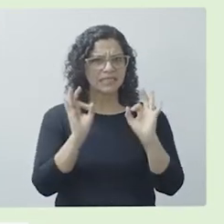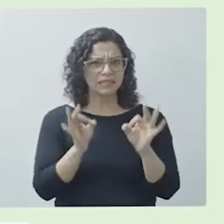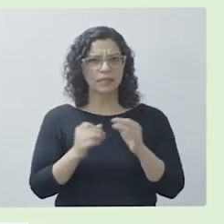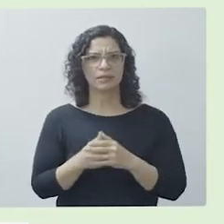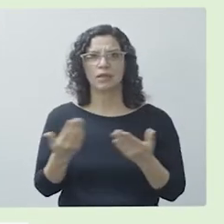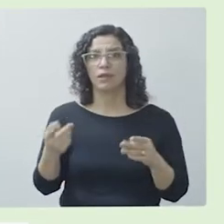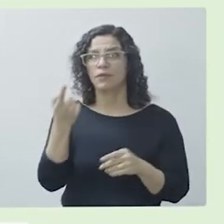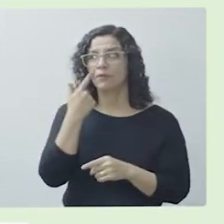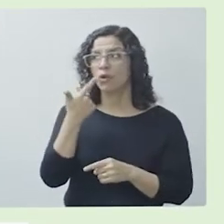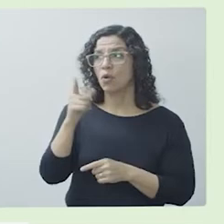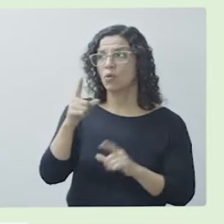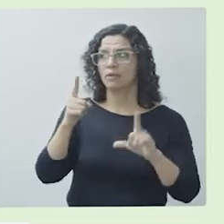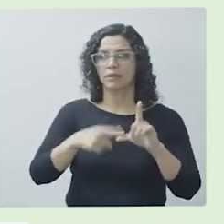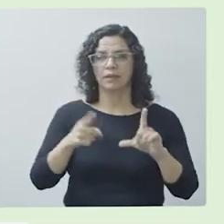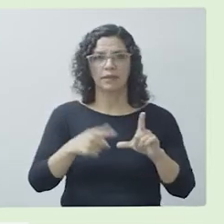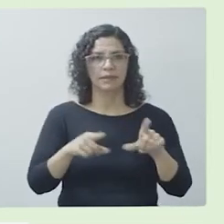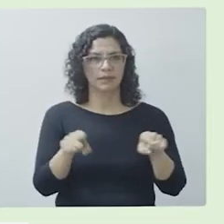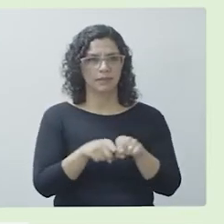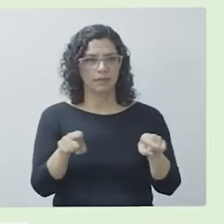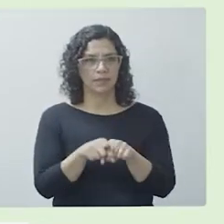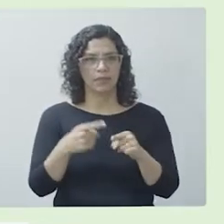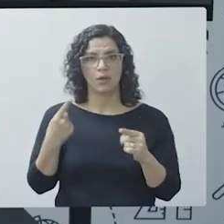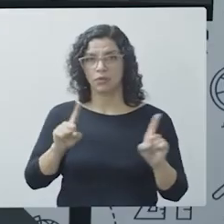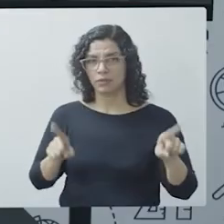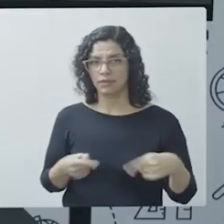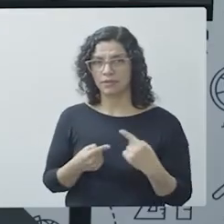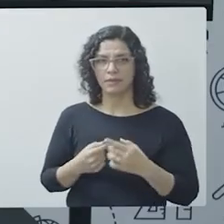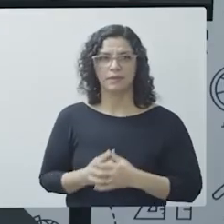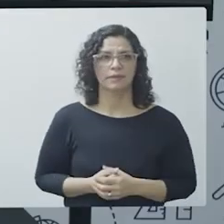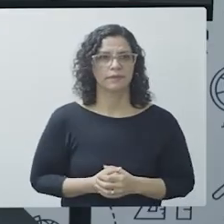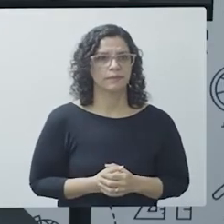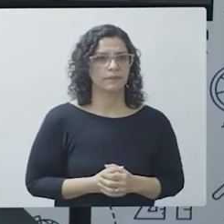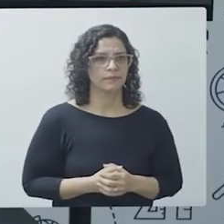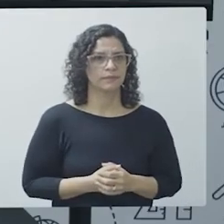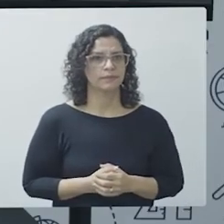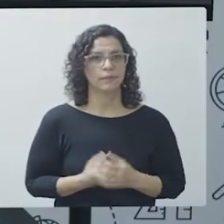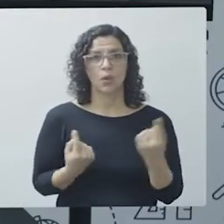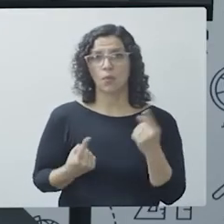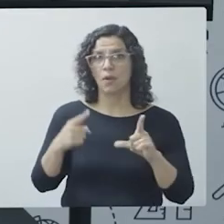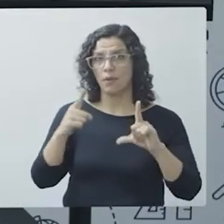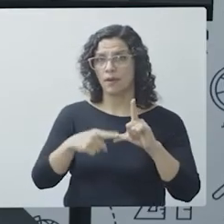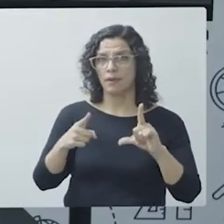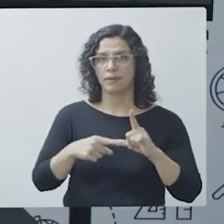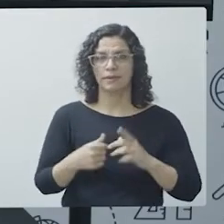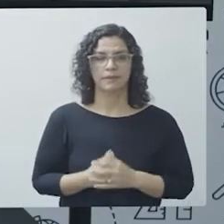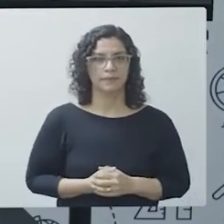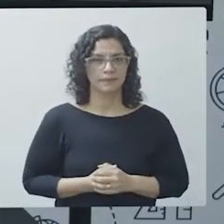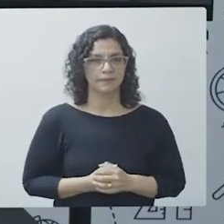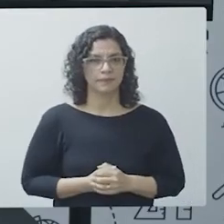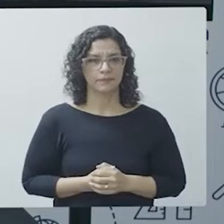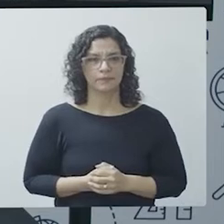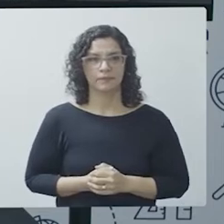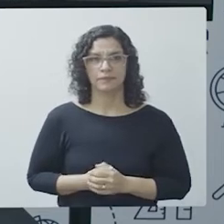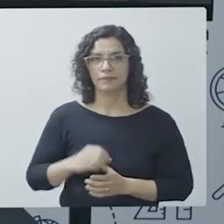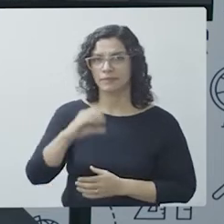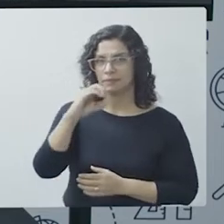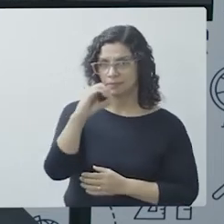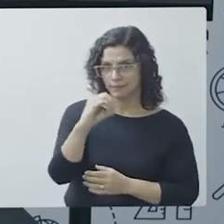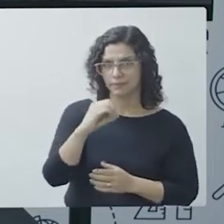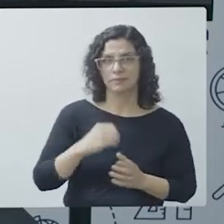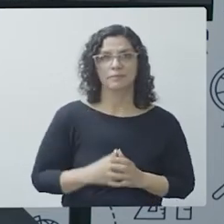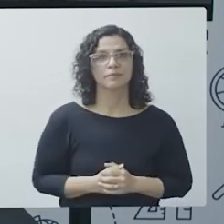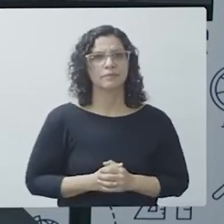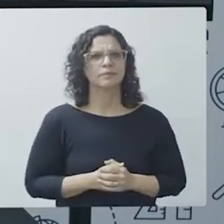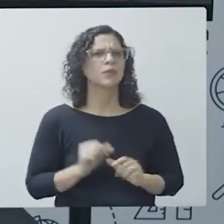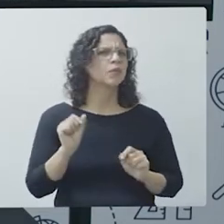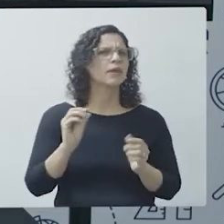certo? Vamos para a próxima letra, para o próximo desafio. Qual é a letra? Letra O. O